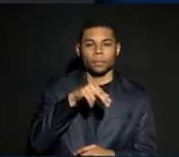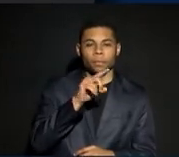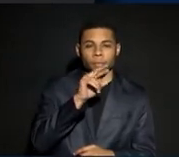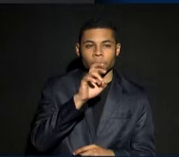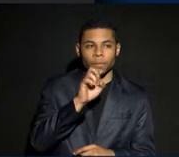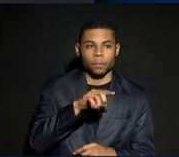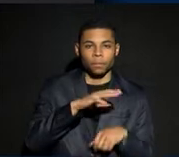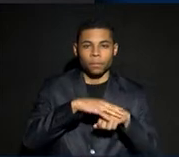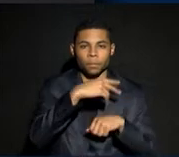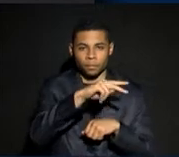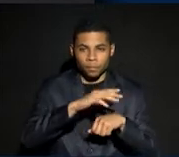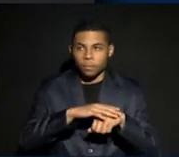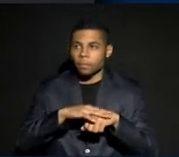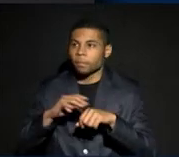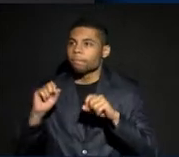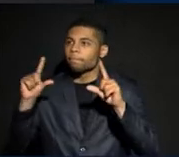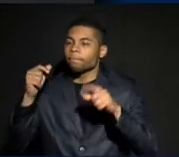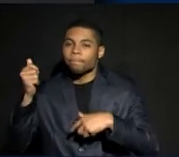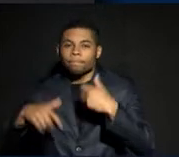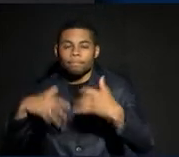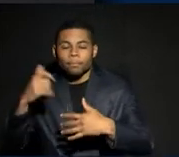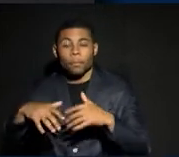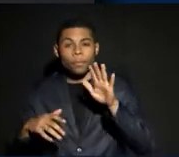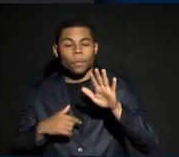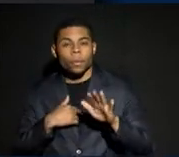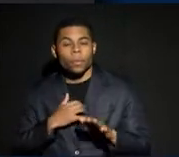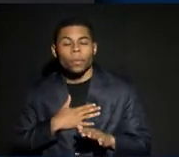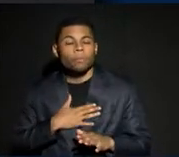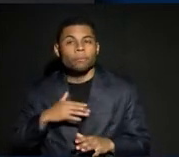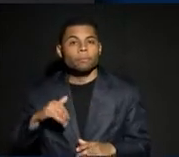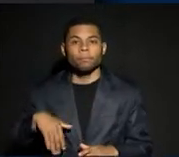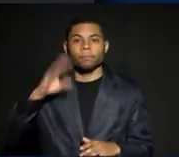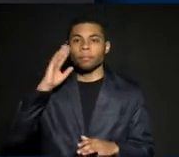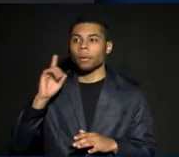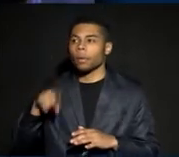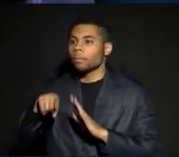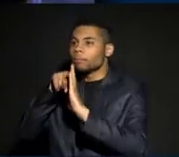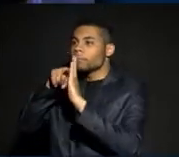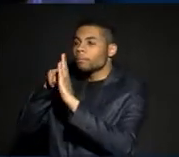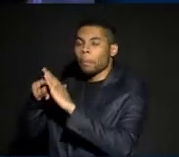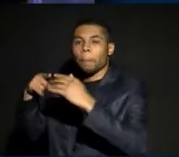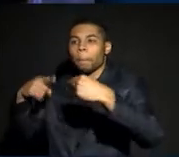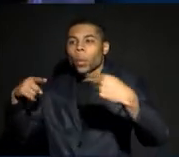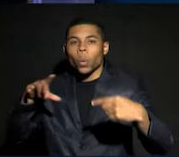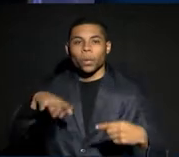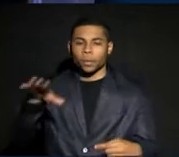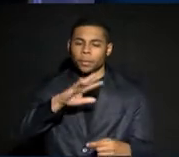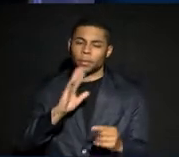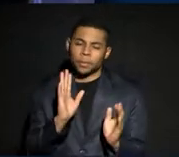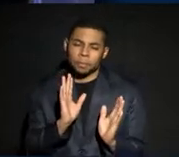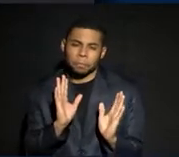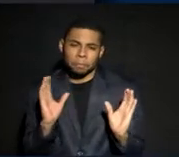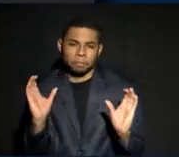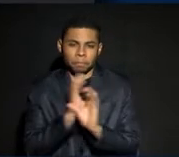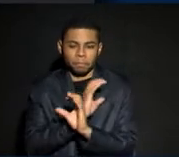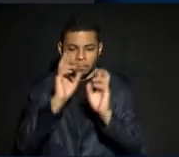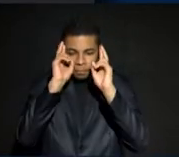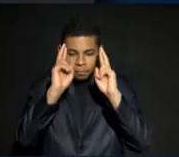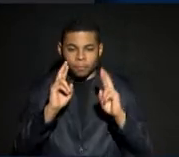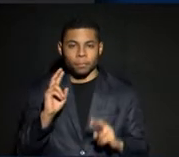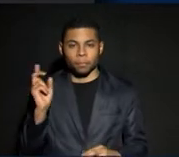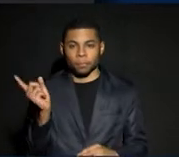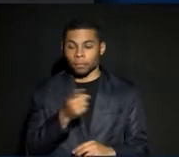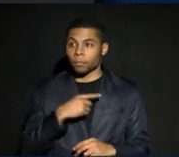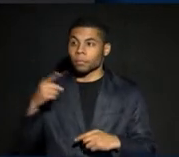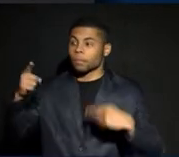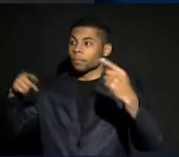sou mais parcimonioso em relação à análise política. E aí, respeitosamente, né? Eu acho que nós não estamos